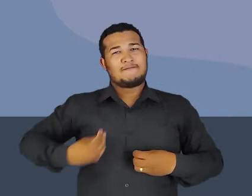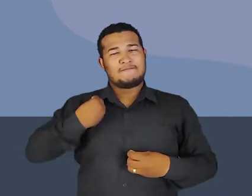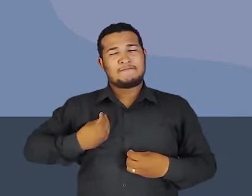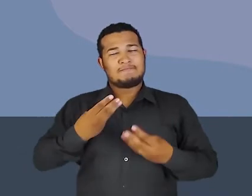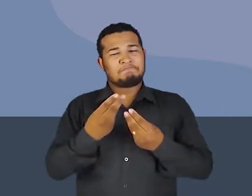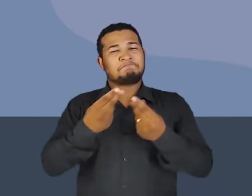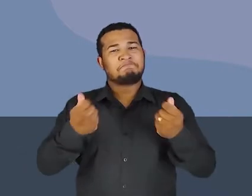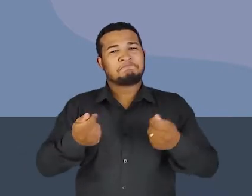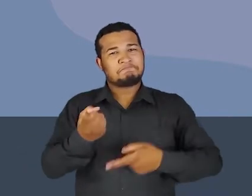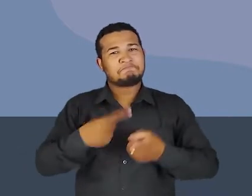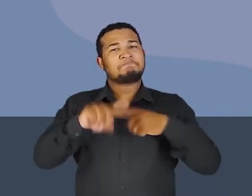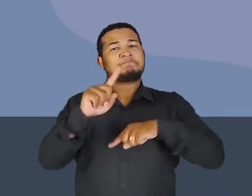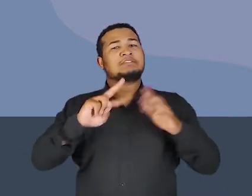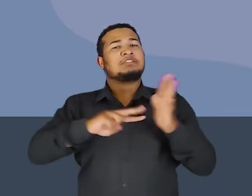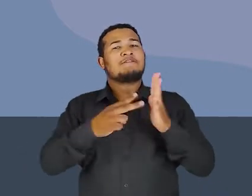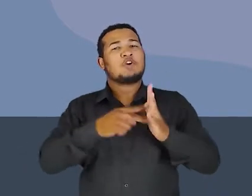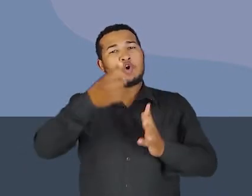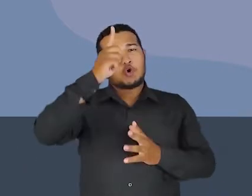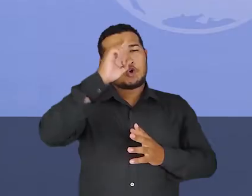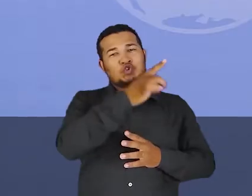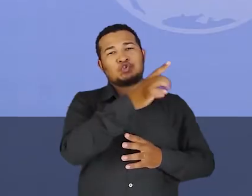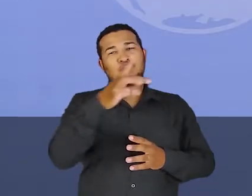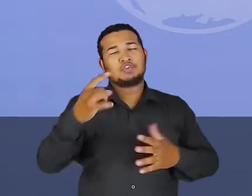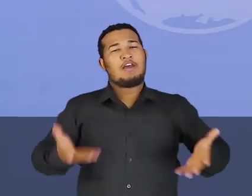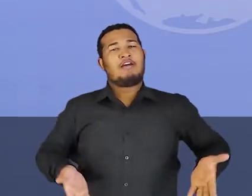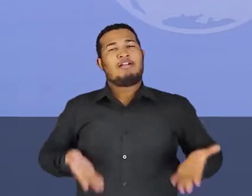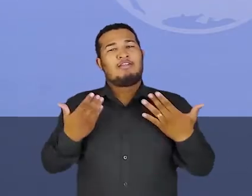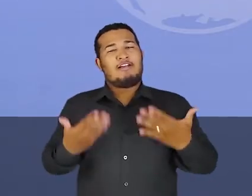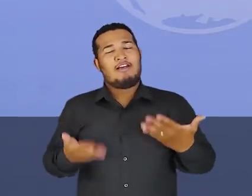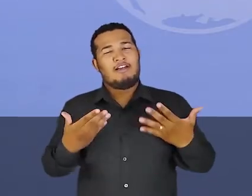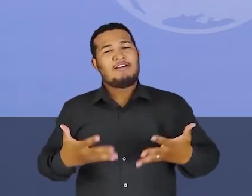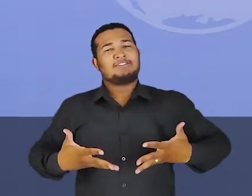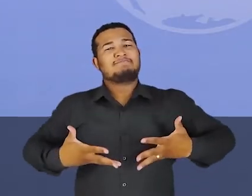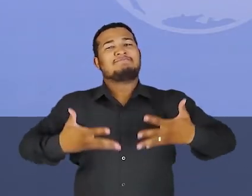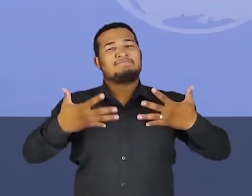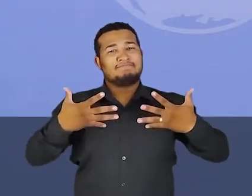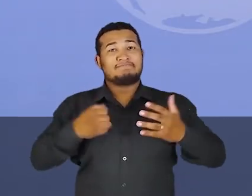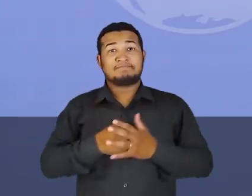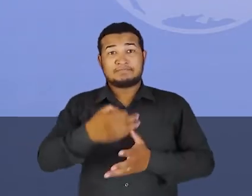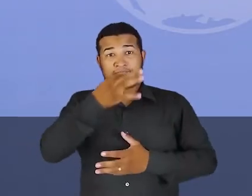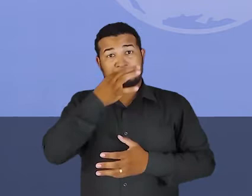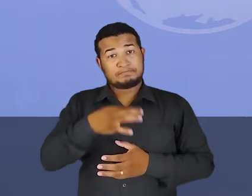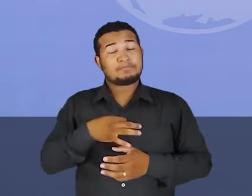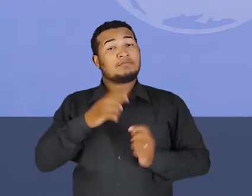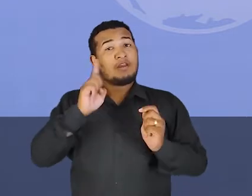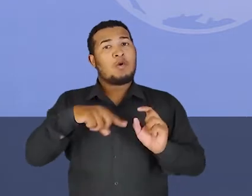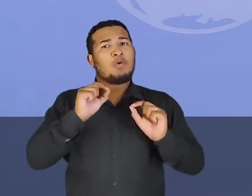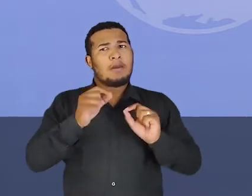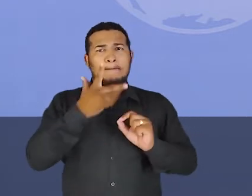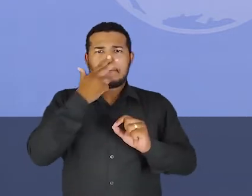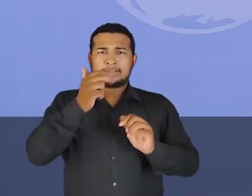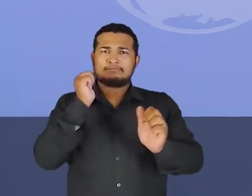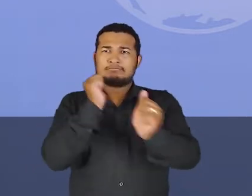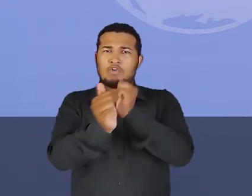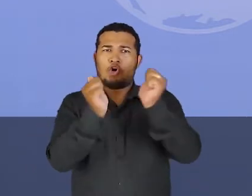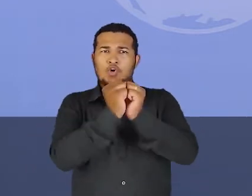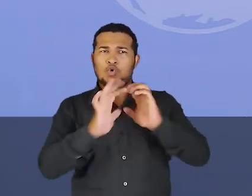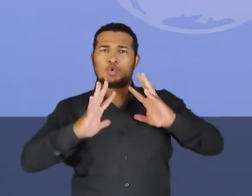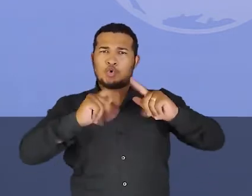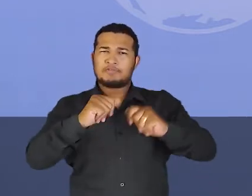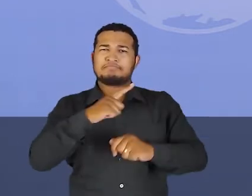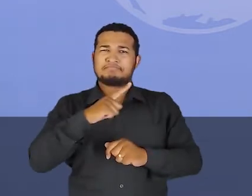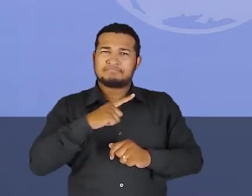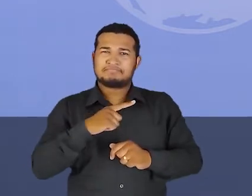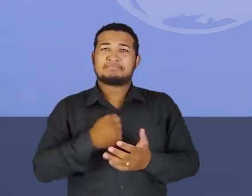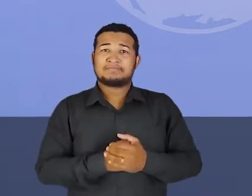em um cotidiano mais leve e harmonioso. Eu acredito que essa é um benefício de todas as práticas esportivas. Cada vez que